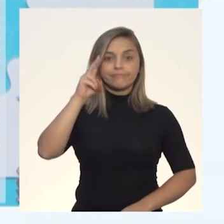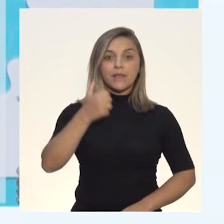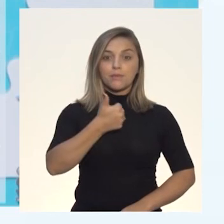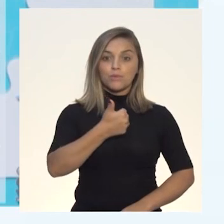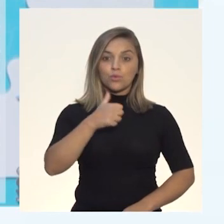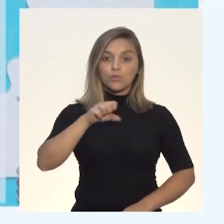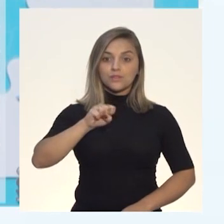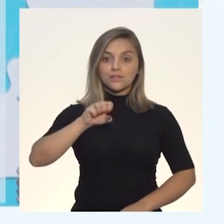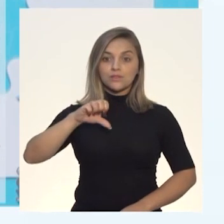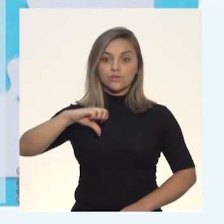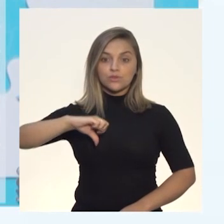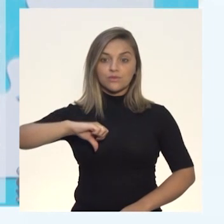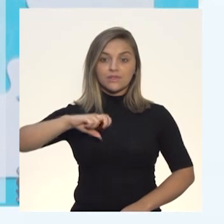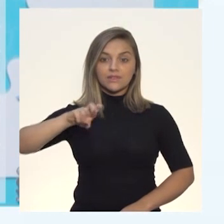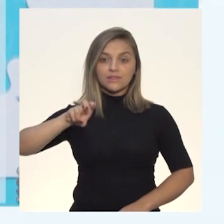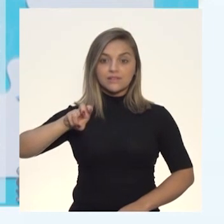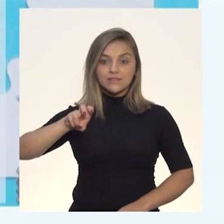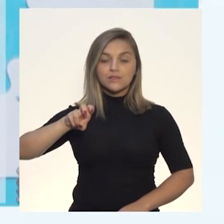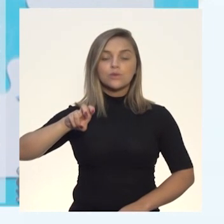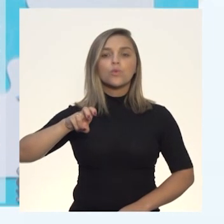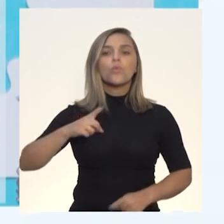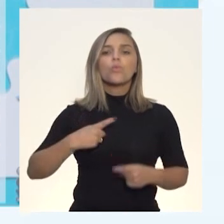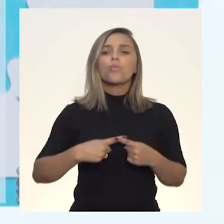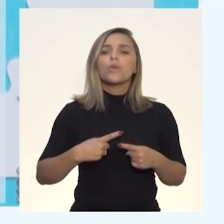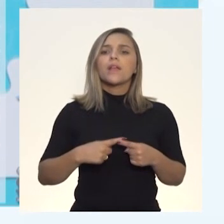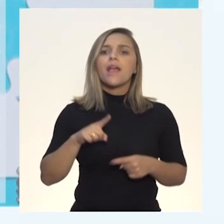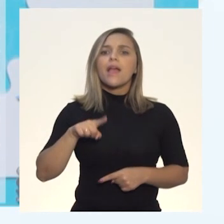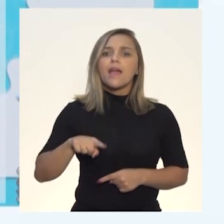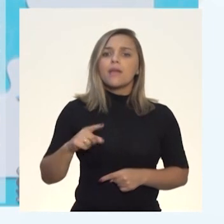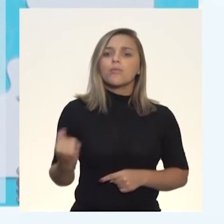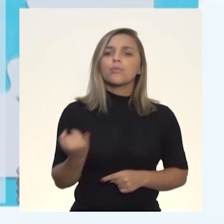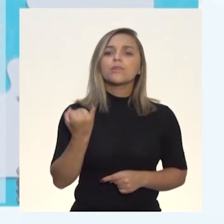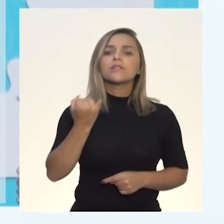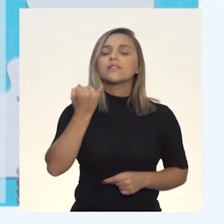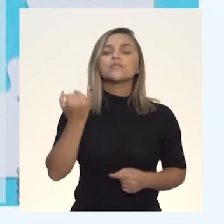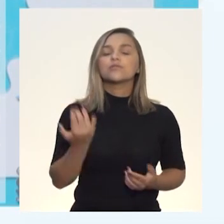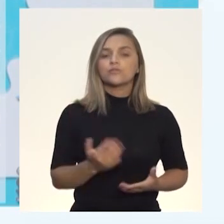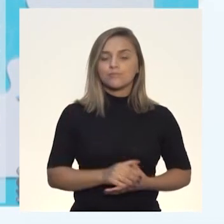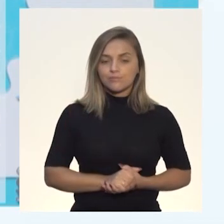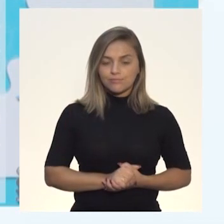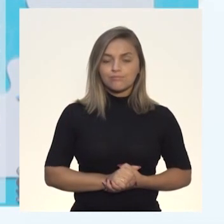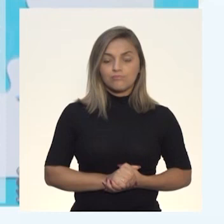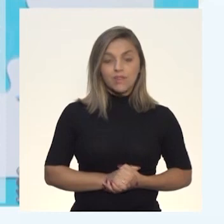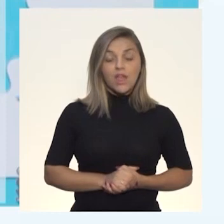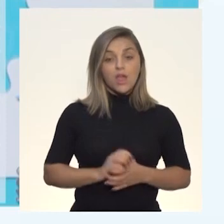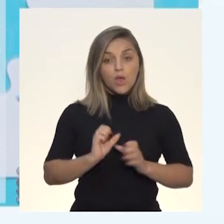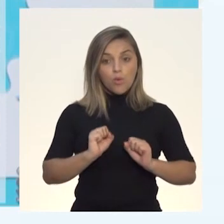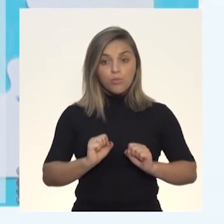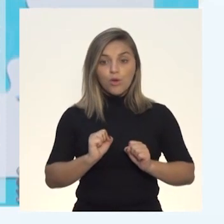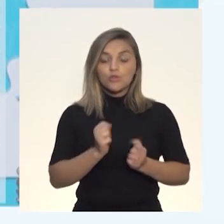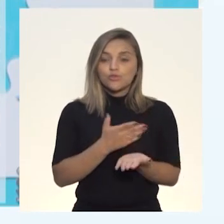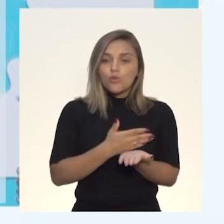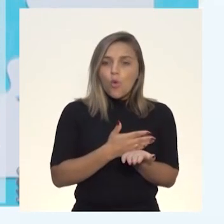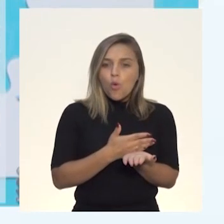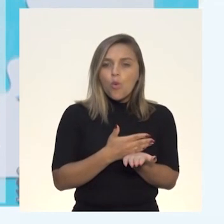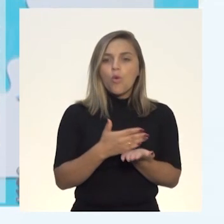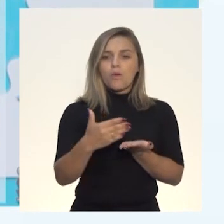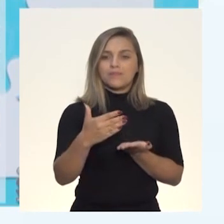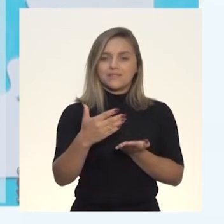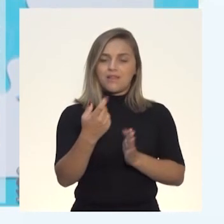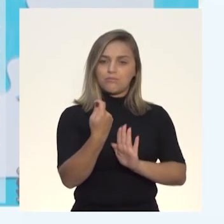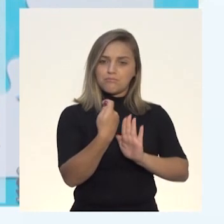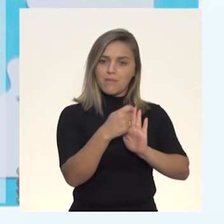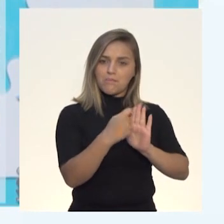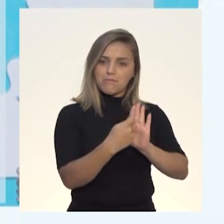1895. Ô Phelps, por que isso pode ser importante? Porque eu posso dizer lá na minha introdução, desde